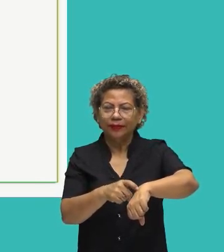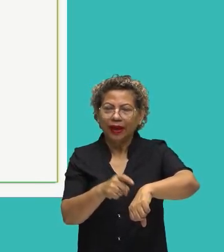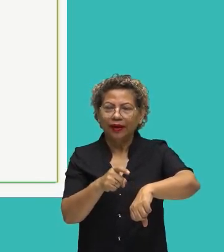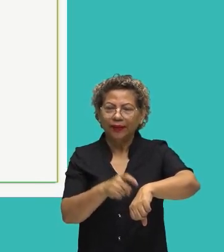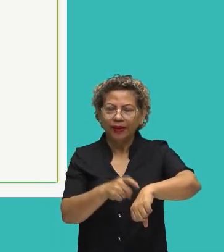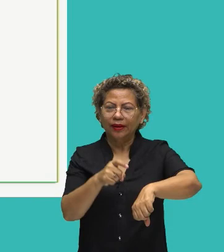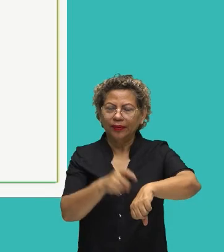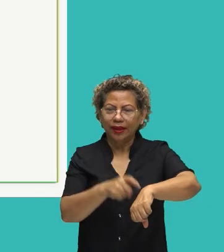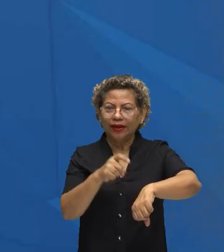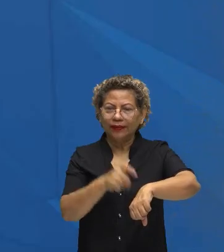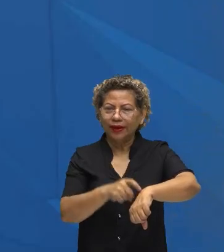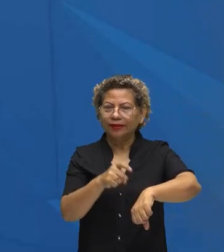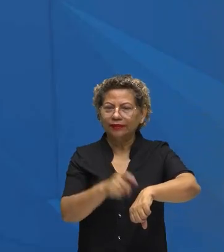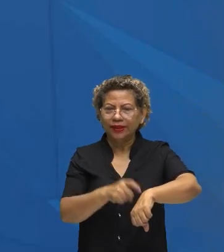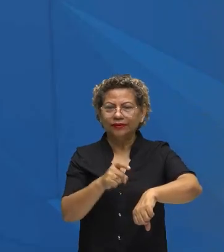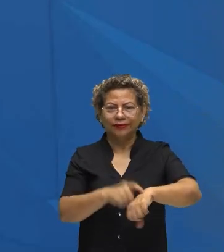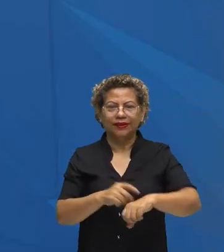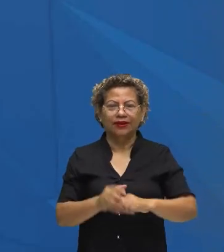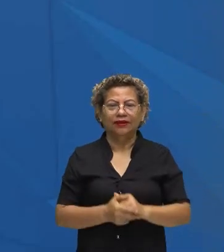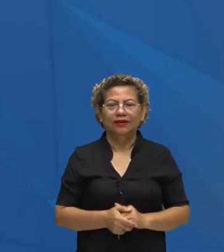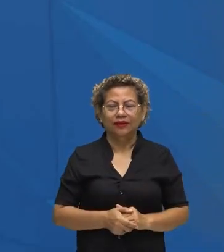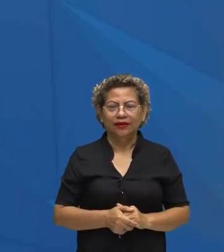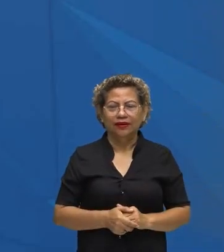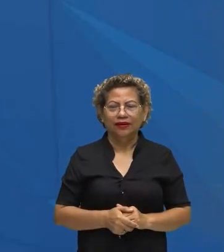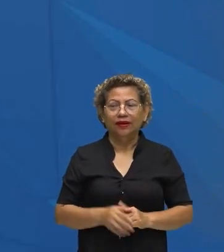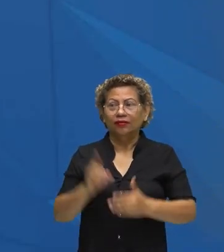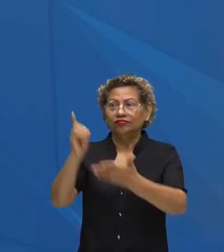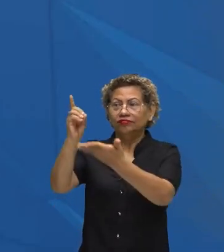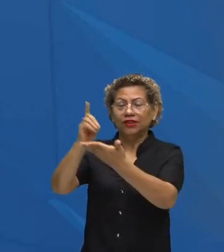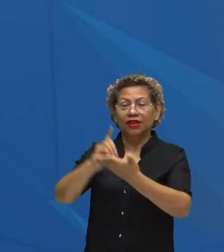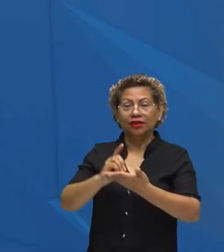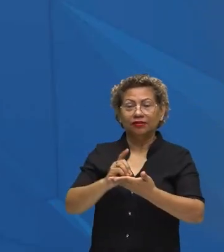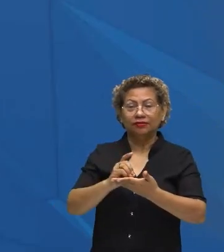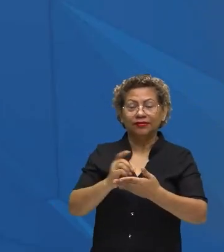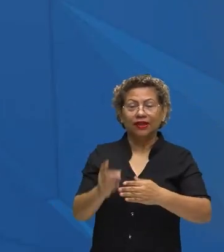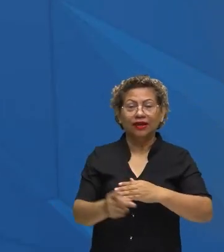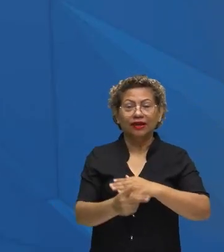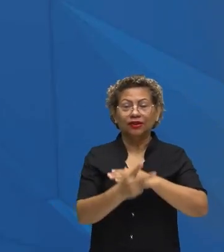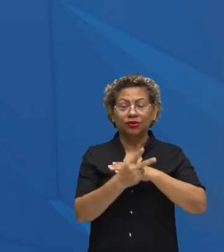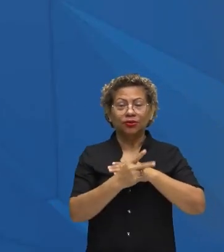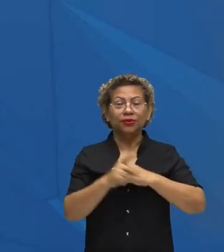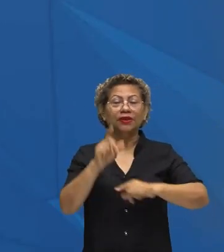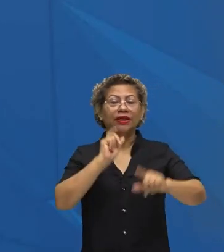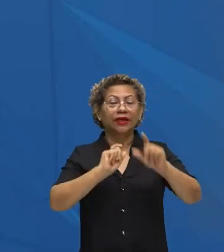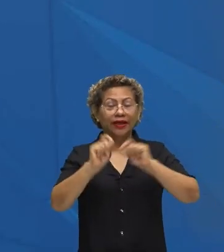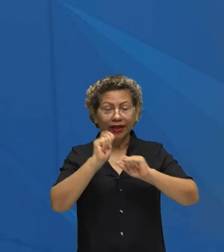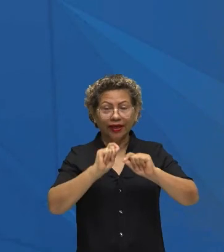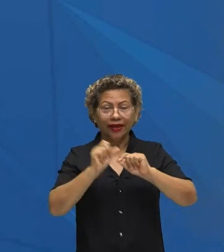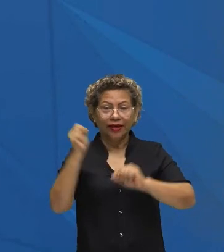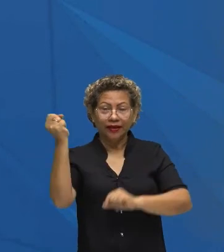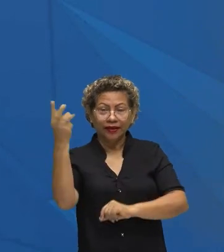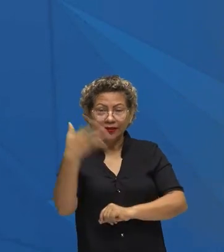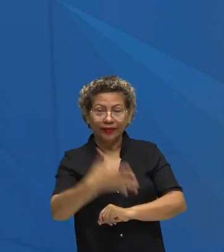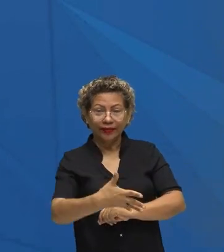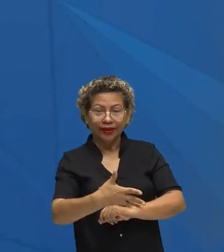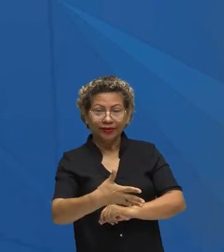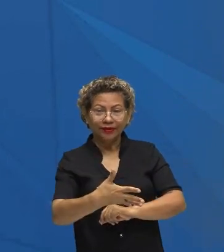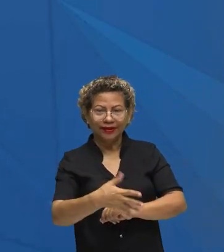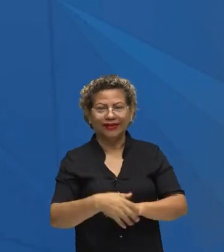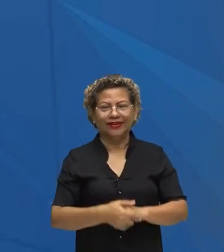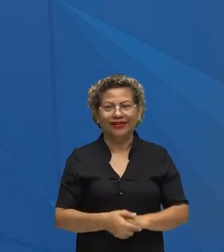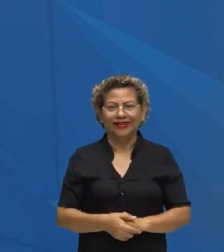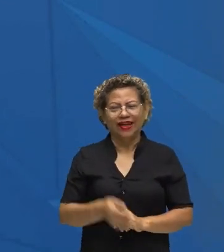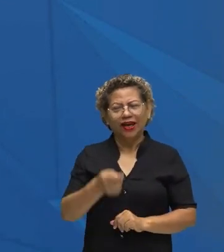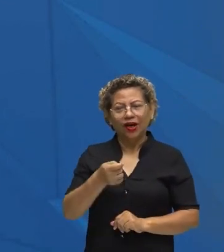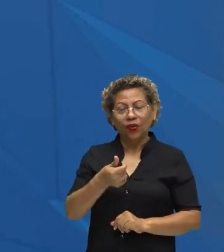olha só que Deus ajuda quem cedo madruga. Eu quase falo a resposta,